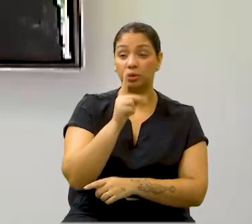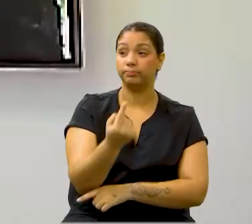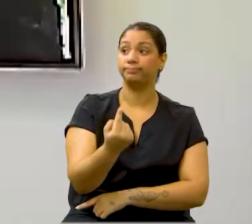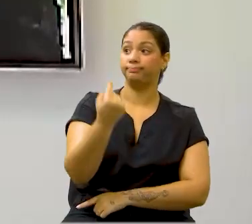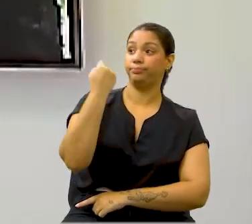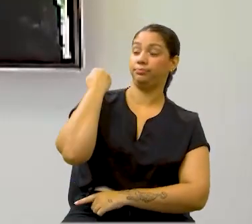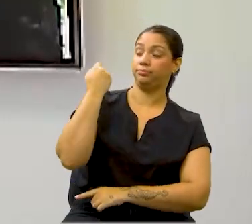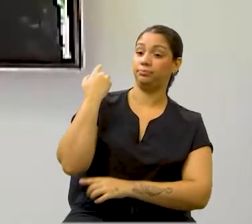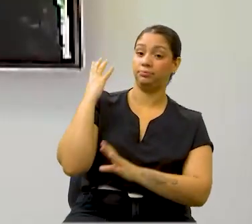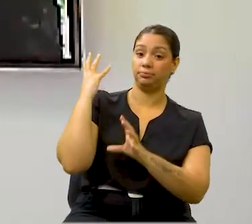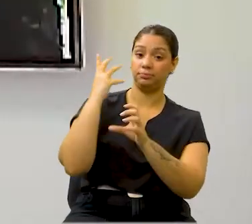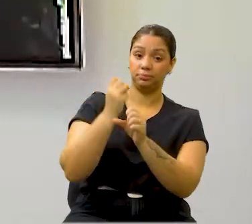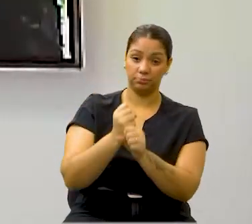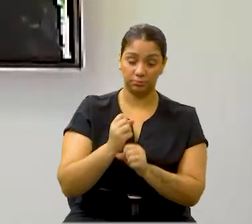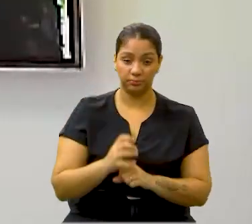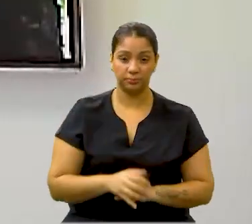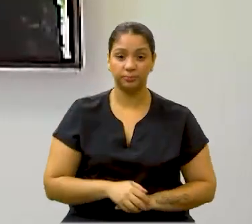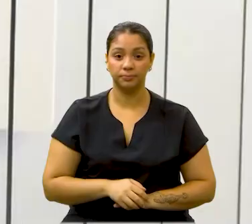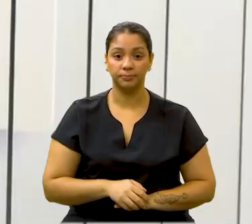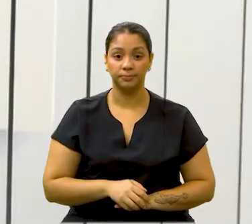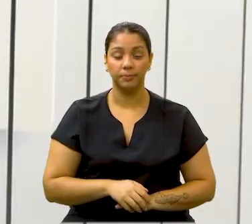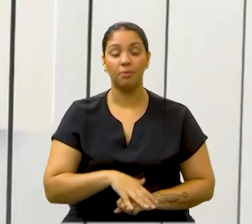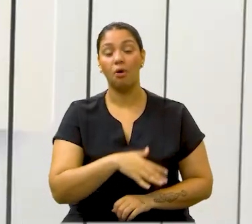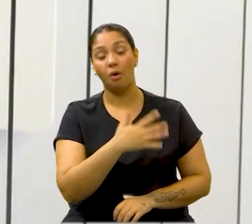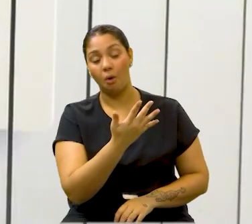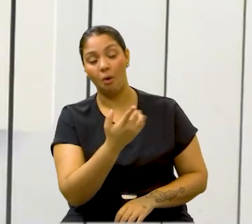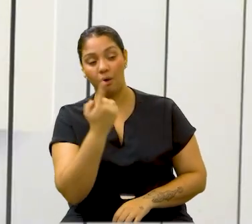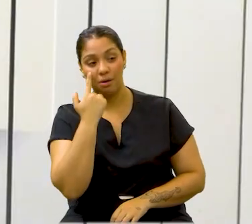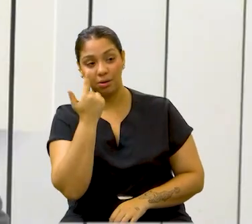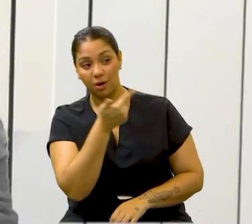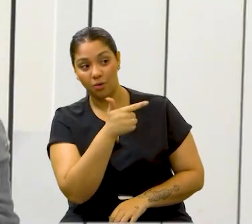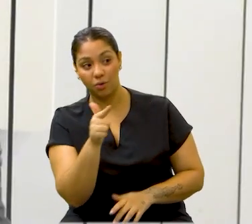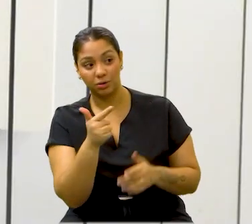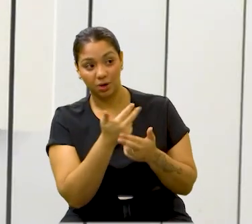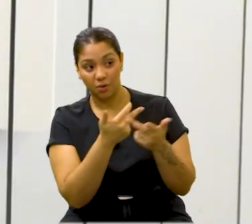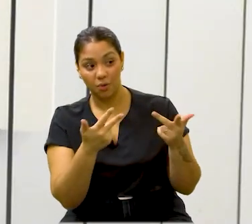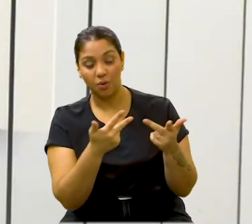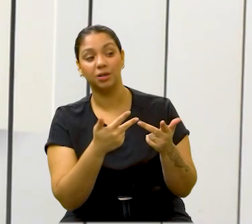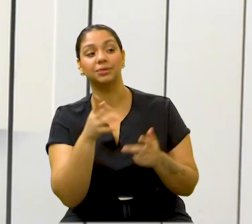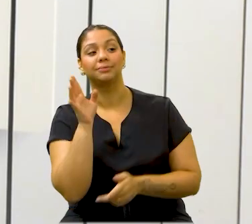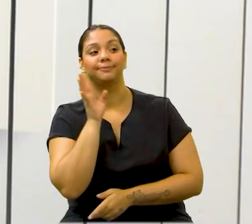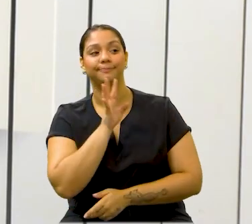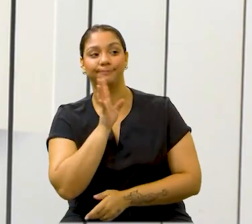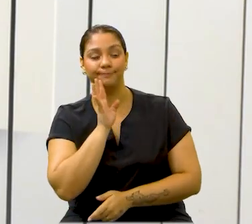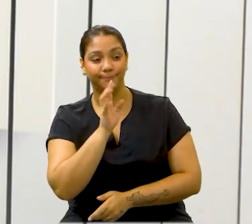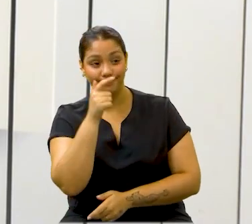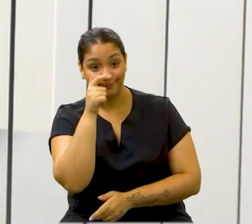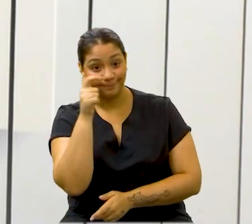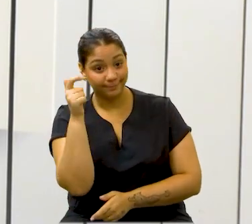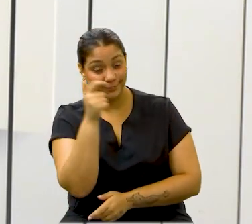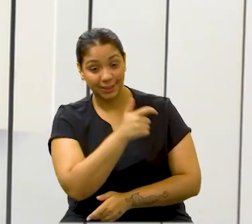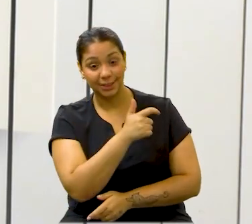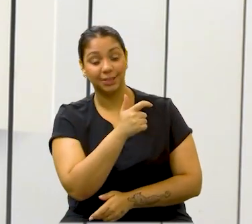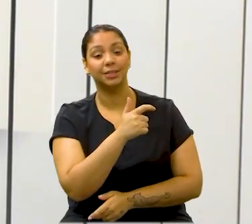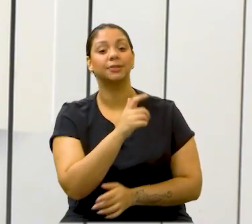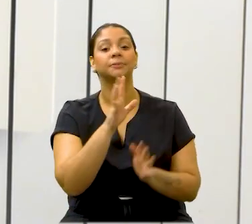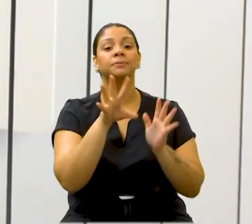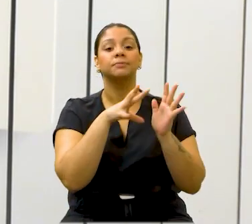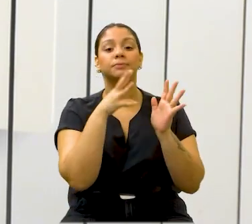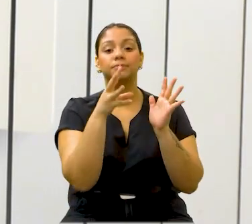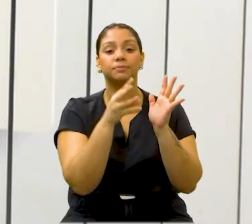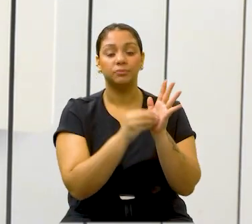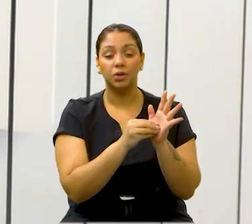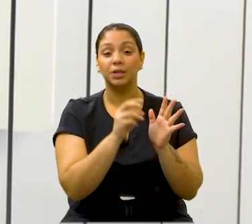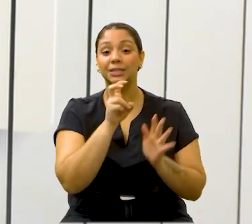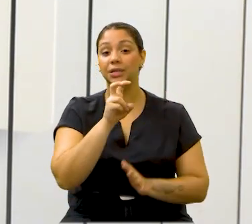dessas questões. Doutora, e olha só, tem outro número legal aqui para a gente falar, que a Amazônia corresponde